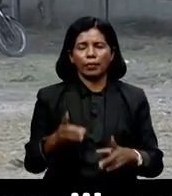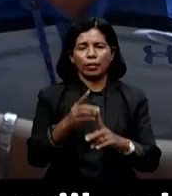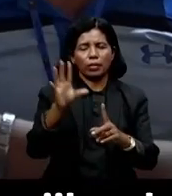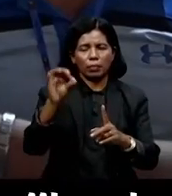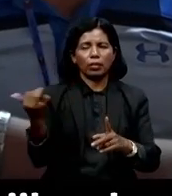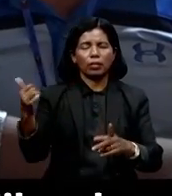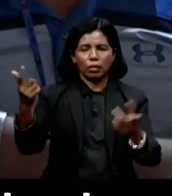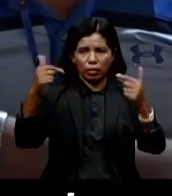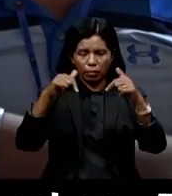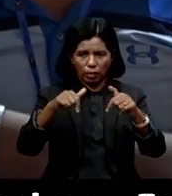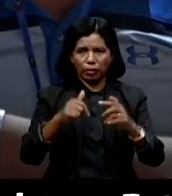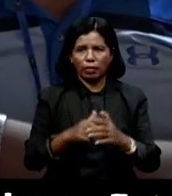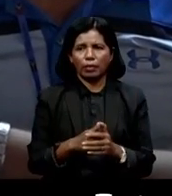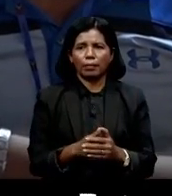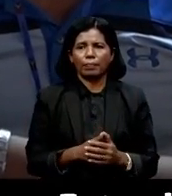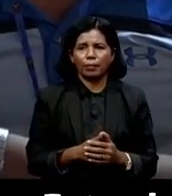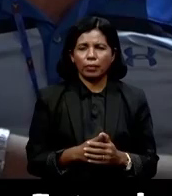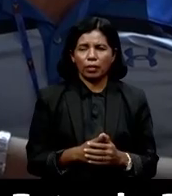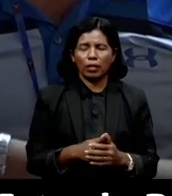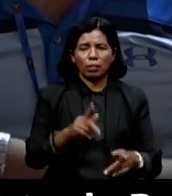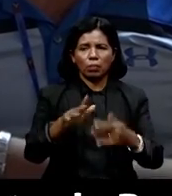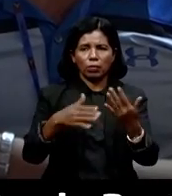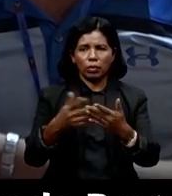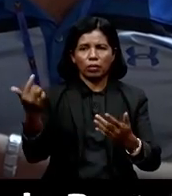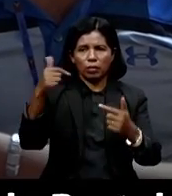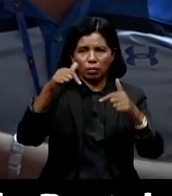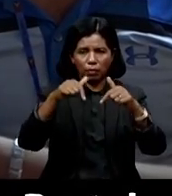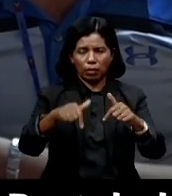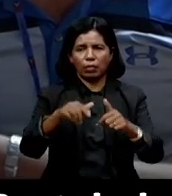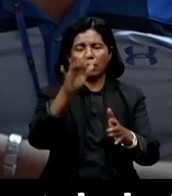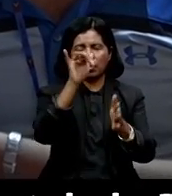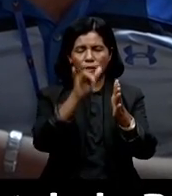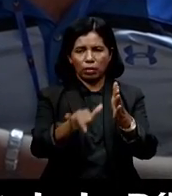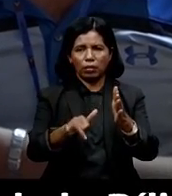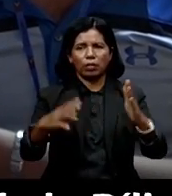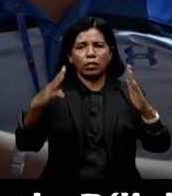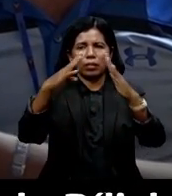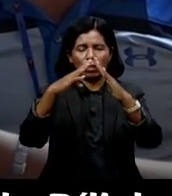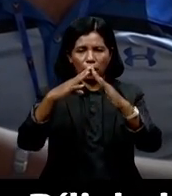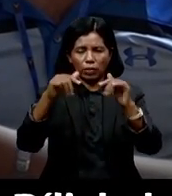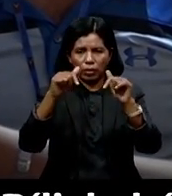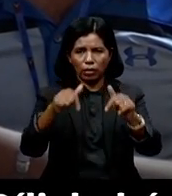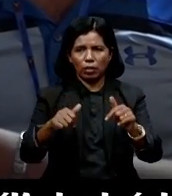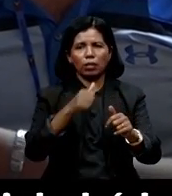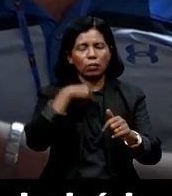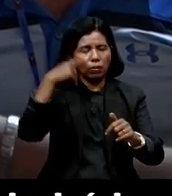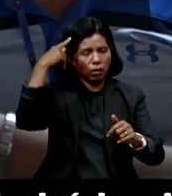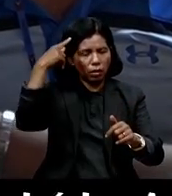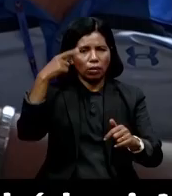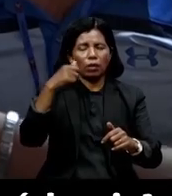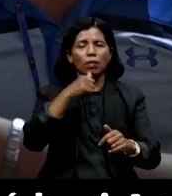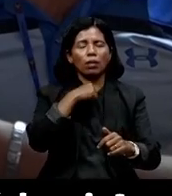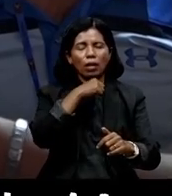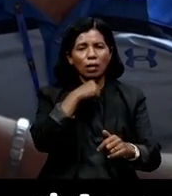Tum, Tumé, né? Então, é por volta 500, né? E Sirsi Mai, era Turis, né? Braca, né? Vesir Montrasico, né? O Amo Paruco Sira, né? Veja,